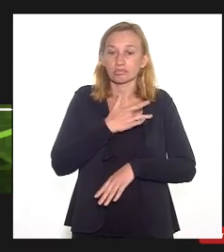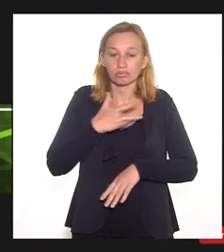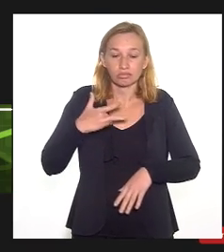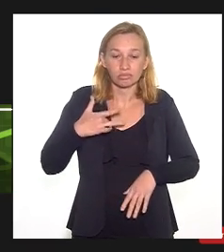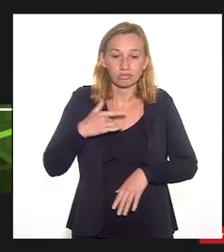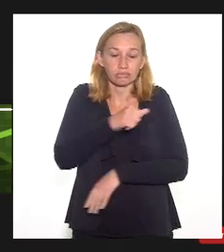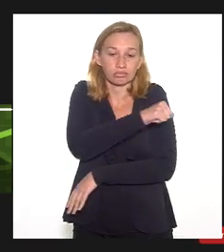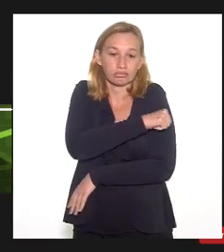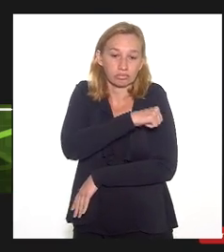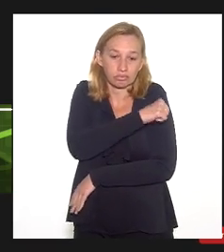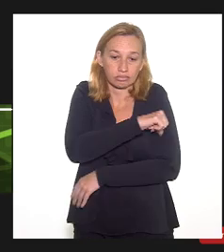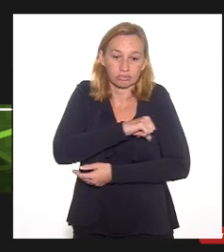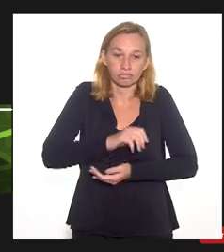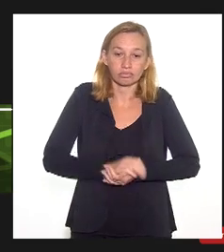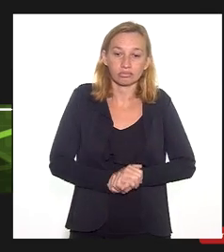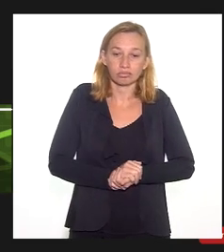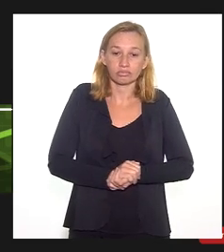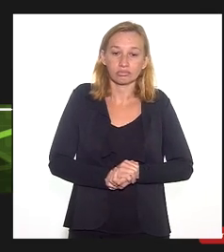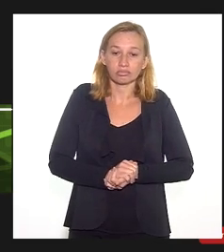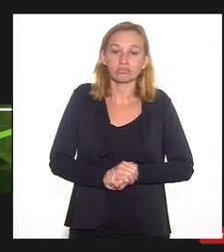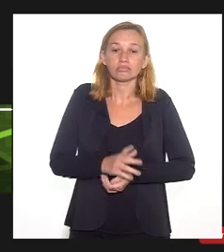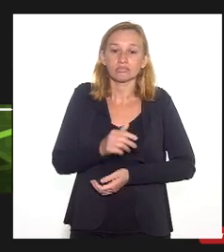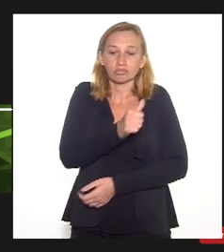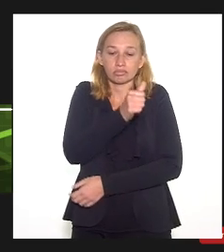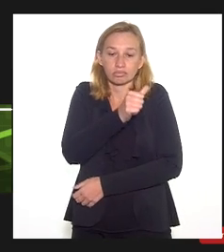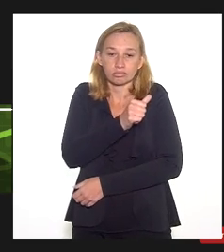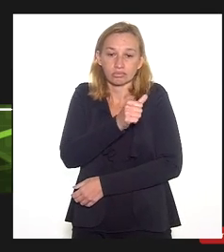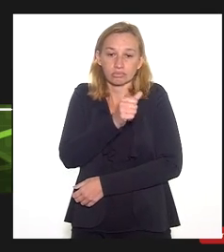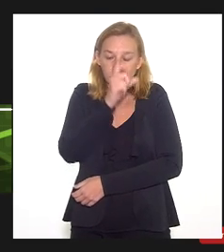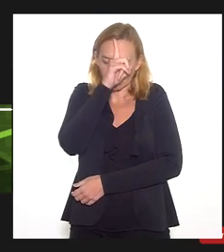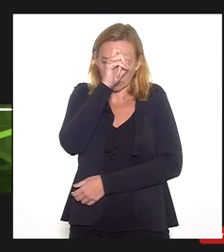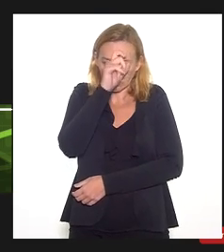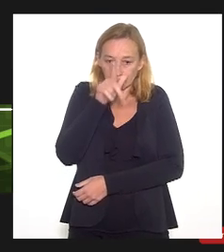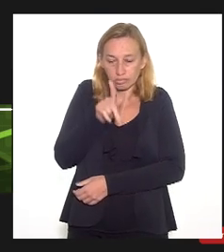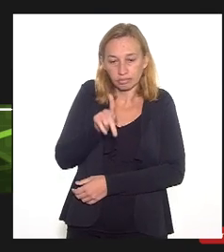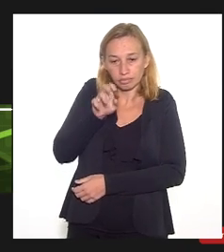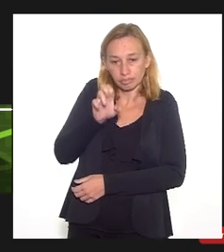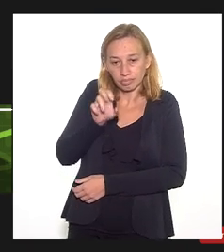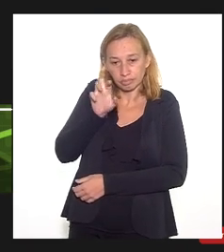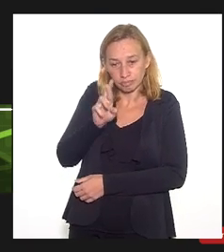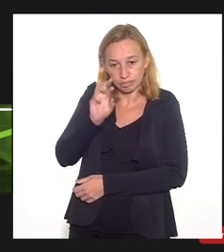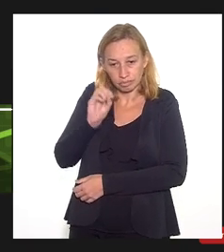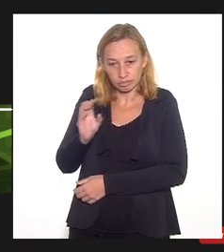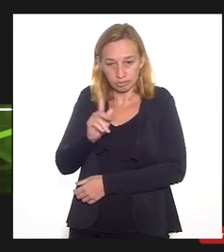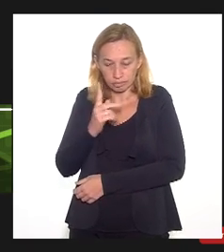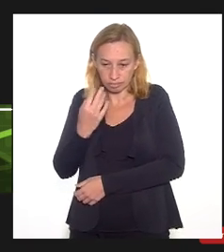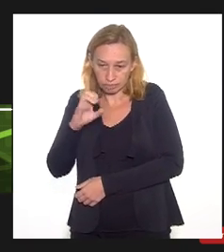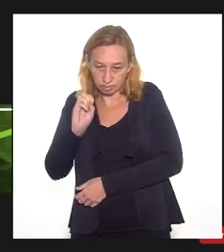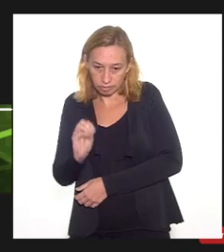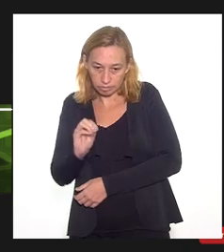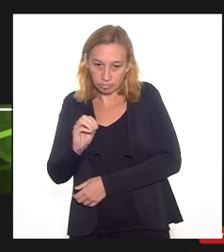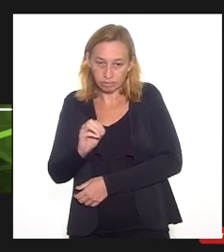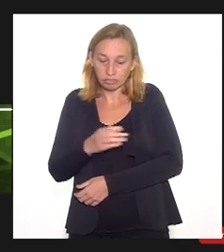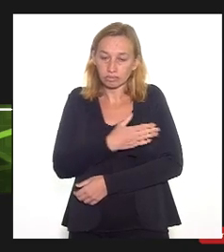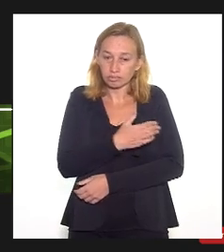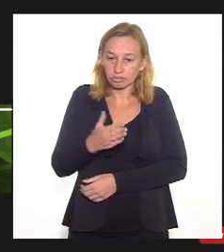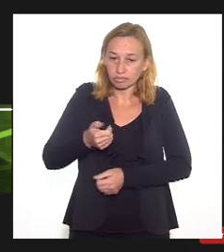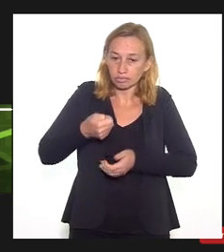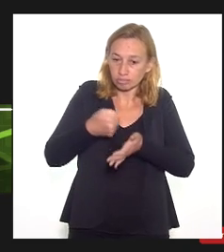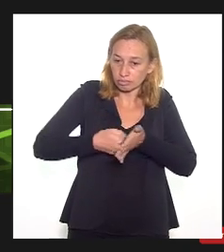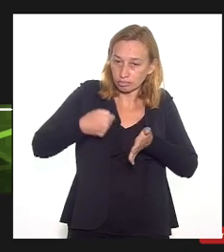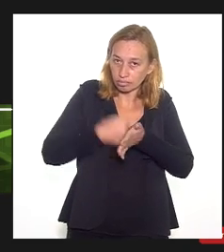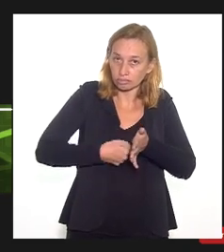enfermeira né do hospital pedernesto me coloca à disposição aí dos senhores na luta